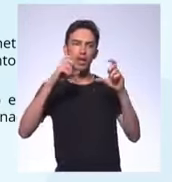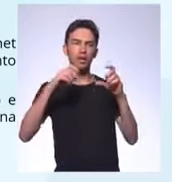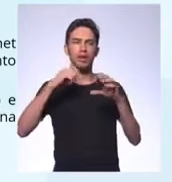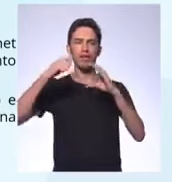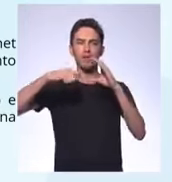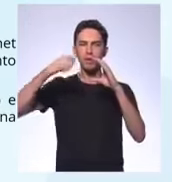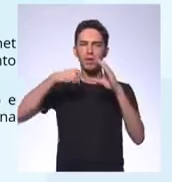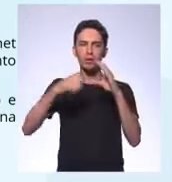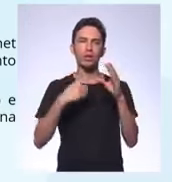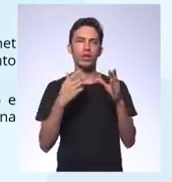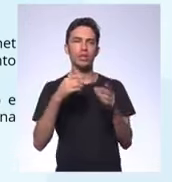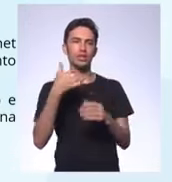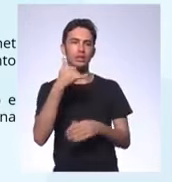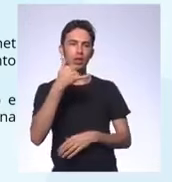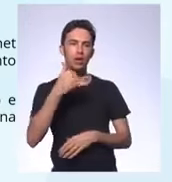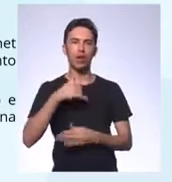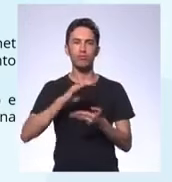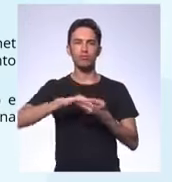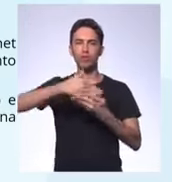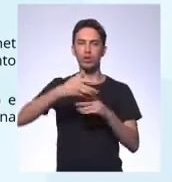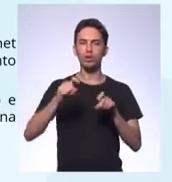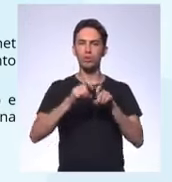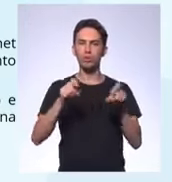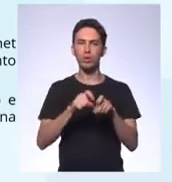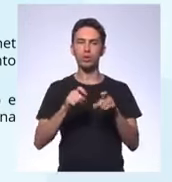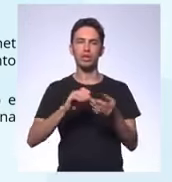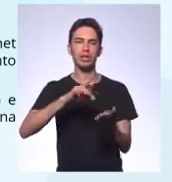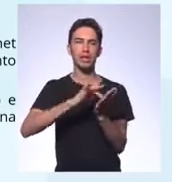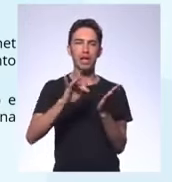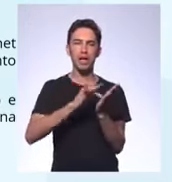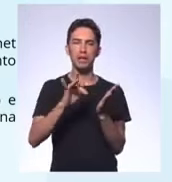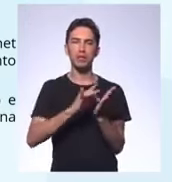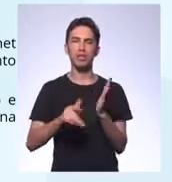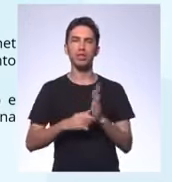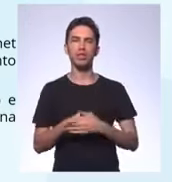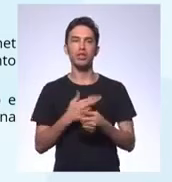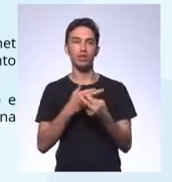tablet, desktop, na produção de notícias.